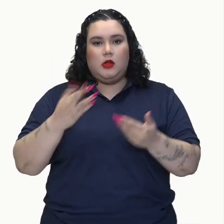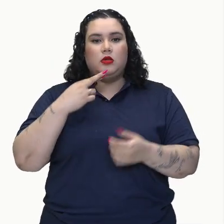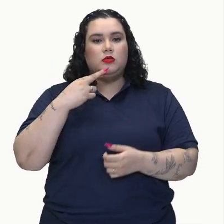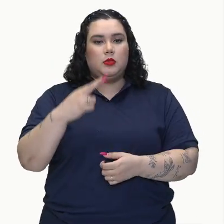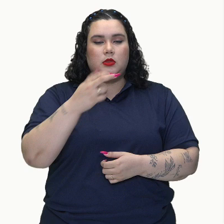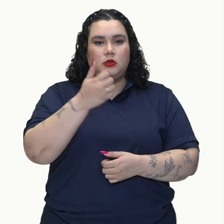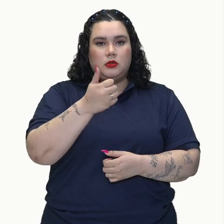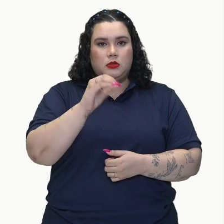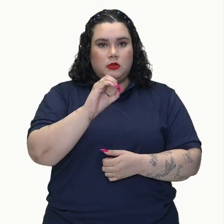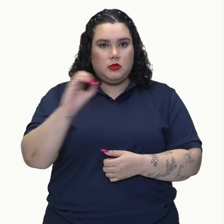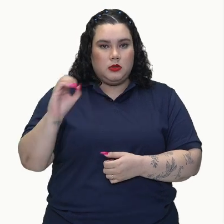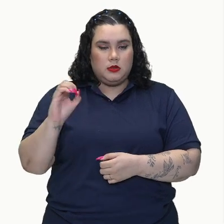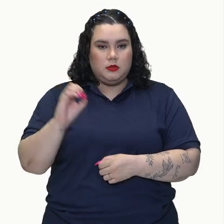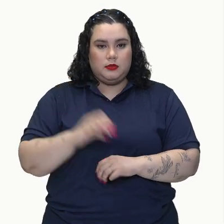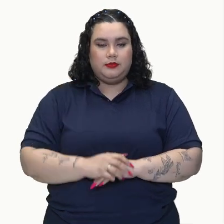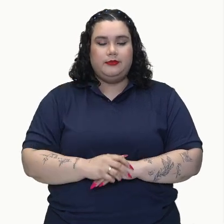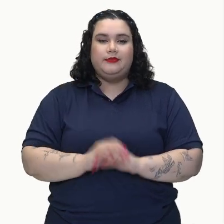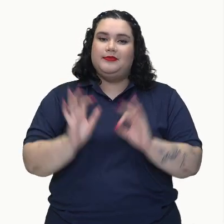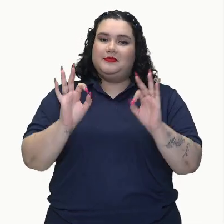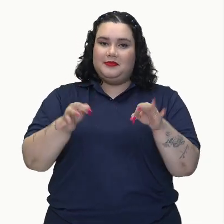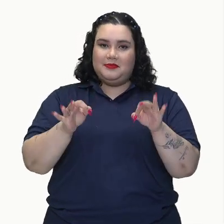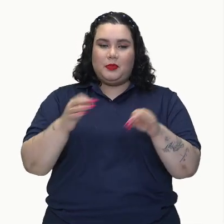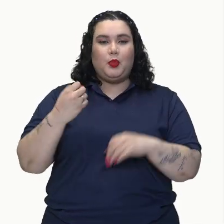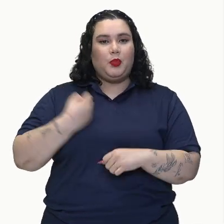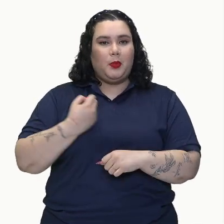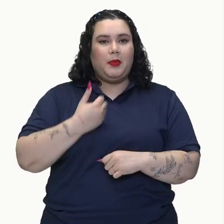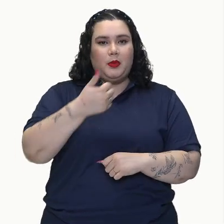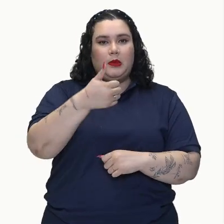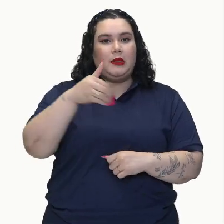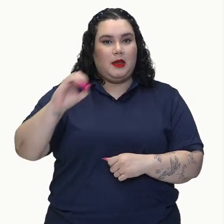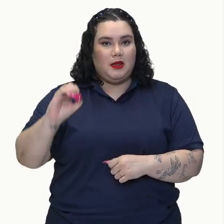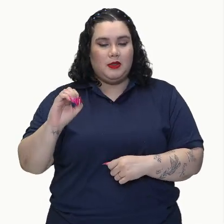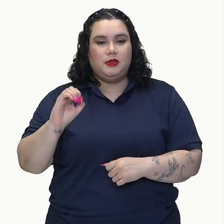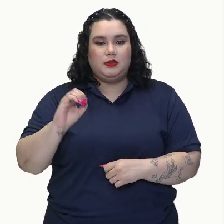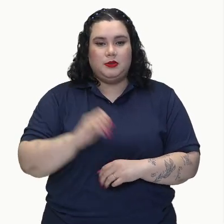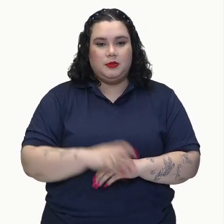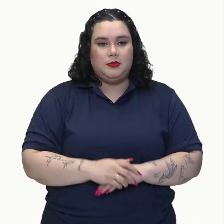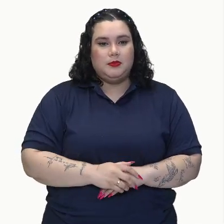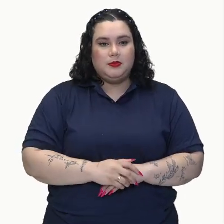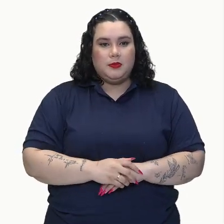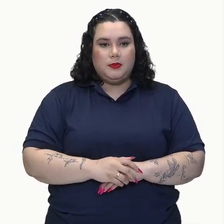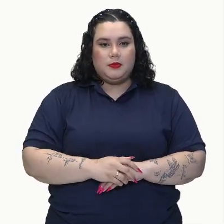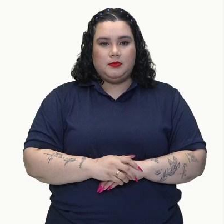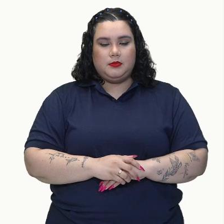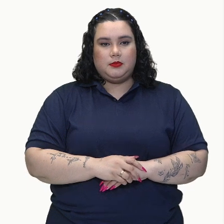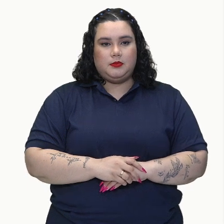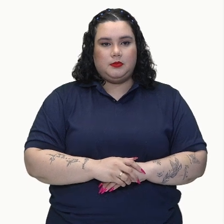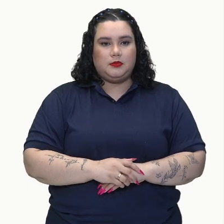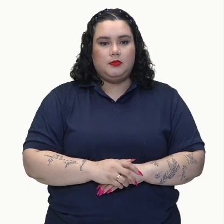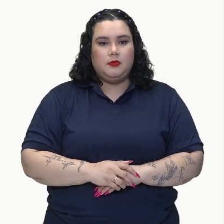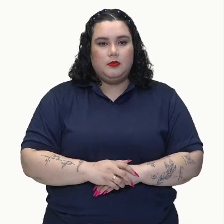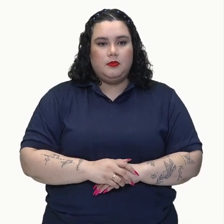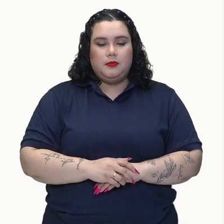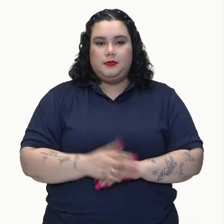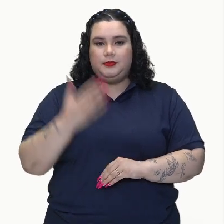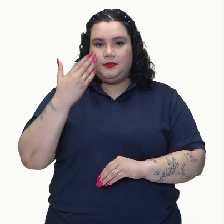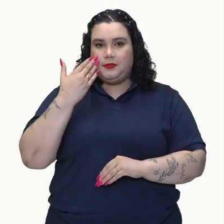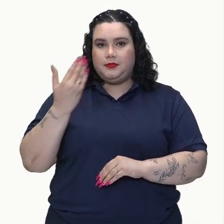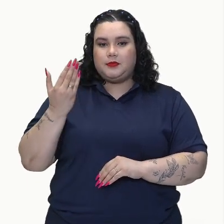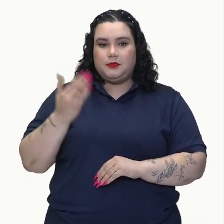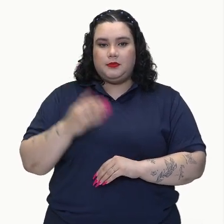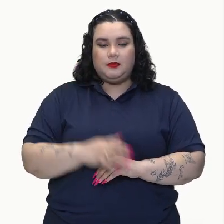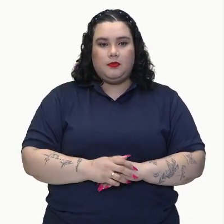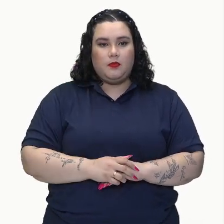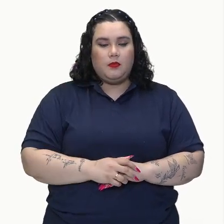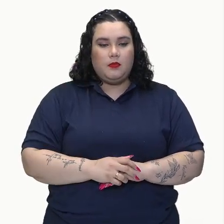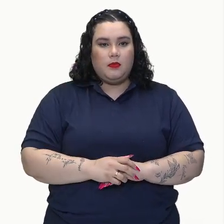100? Isso mesmo, 10. Então, o nosso resultado é 10.